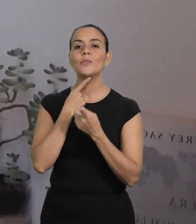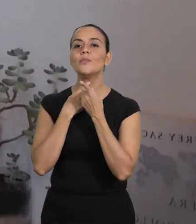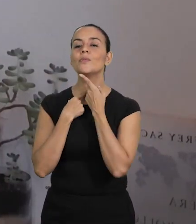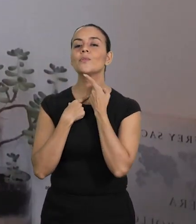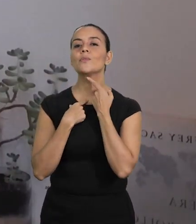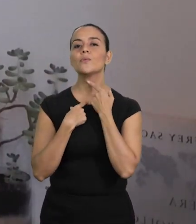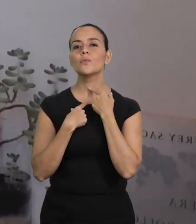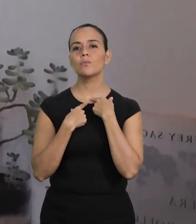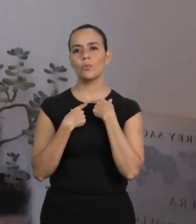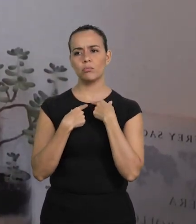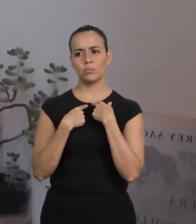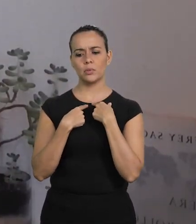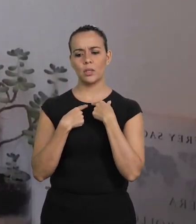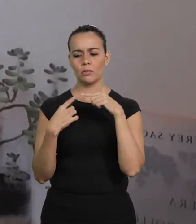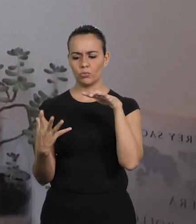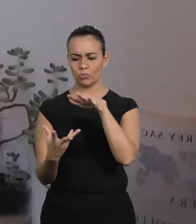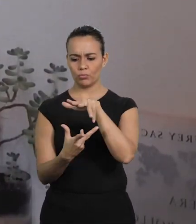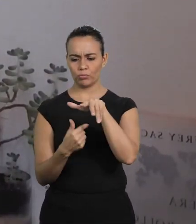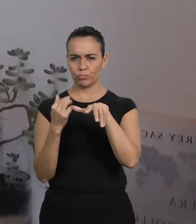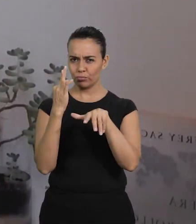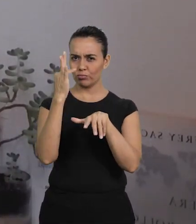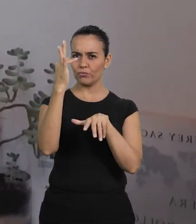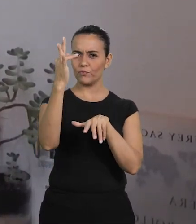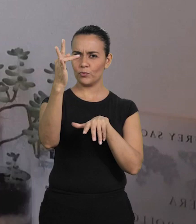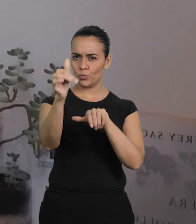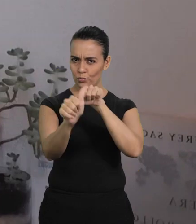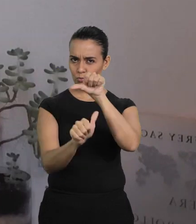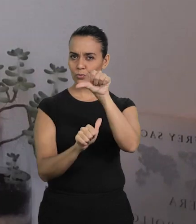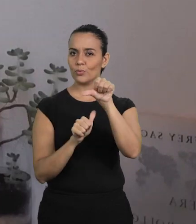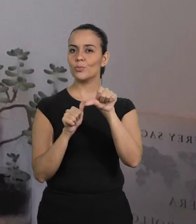um futuro do planeta, ela